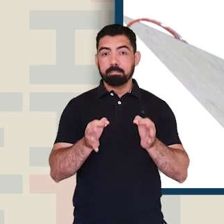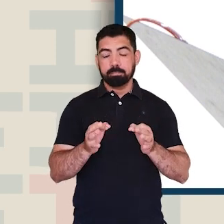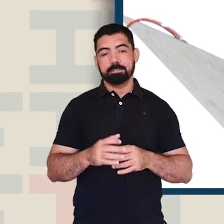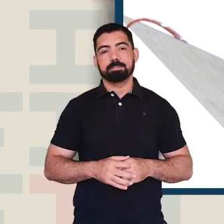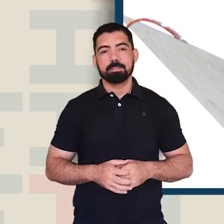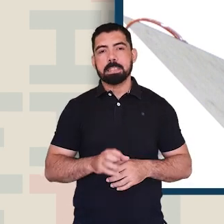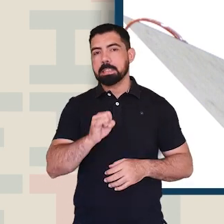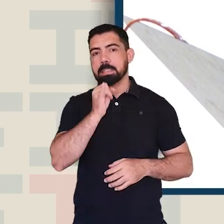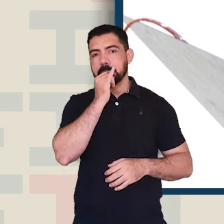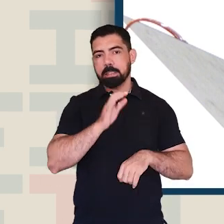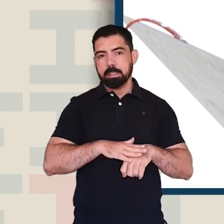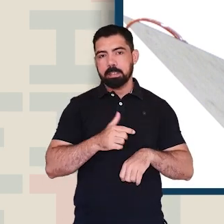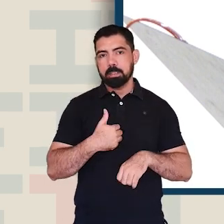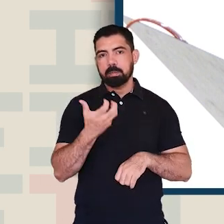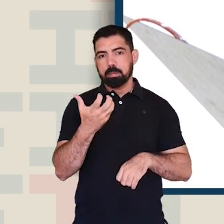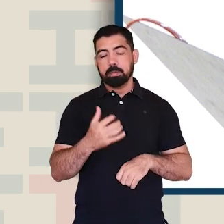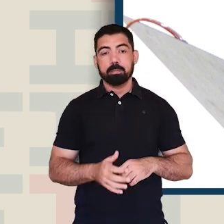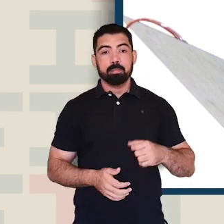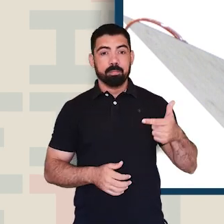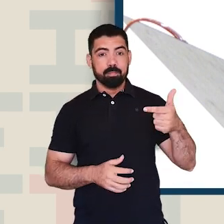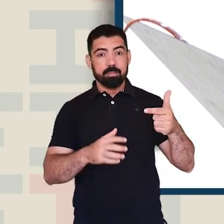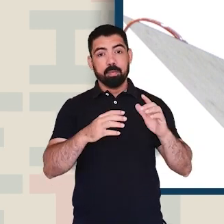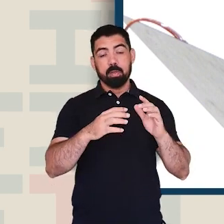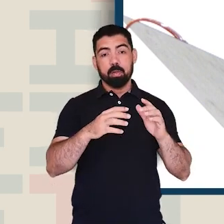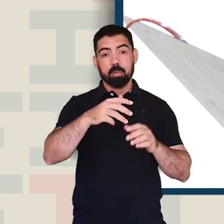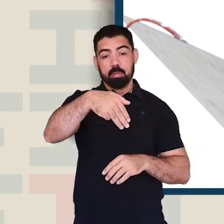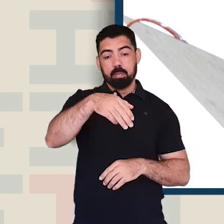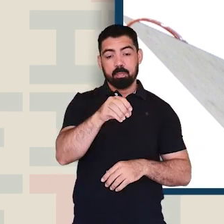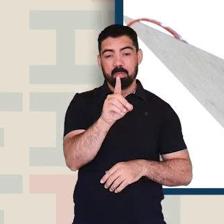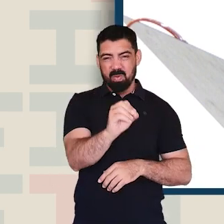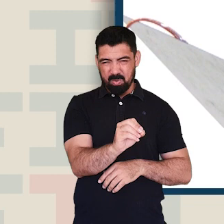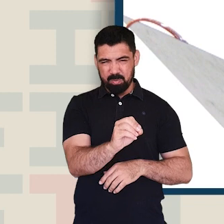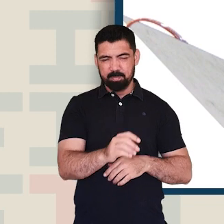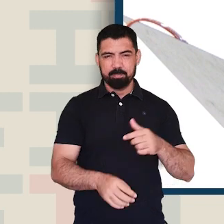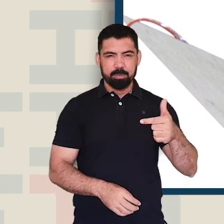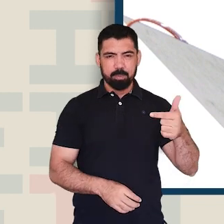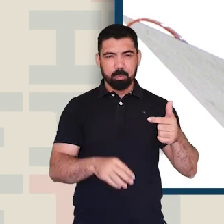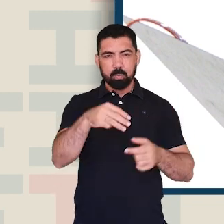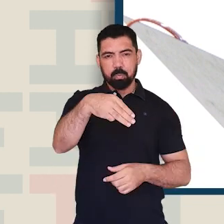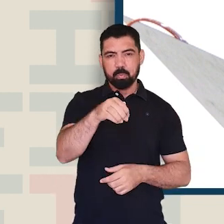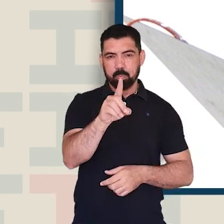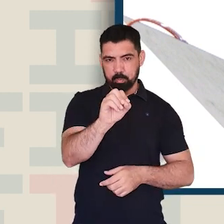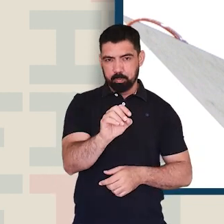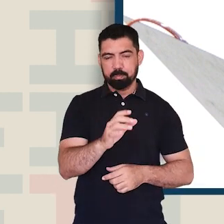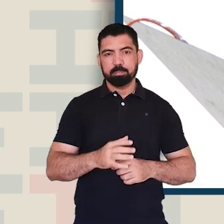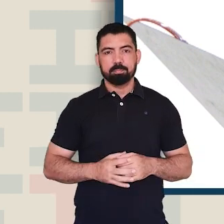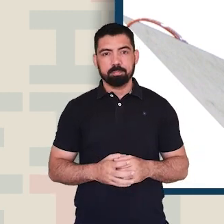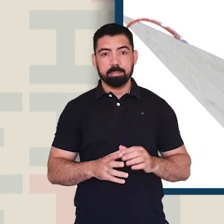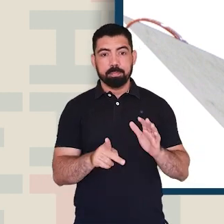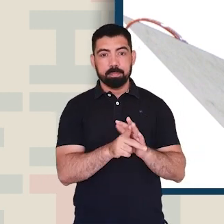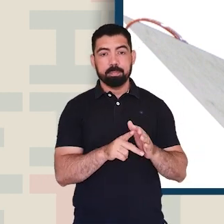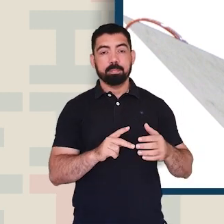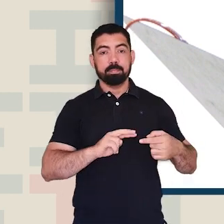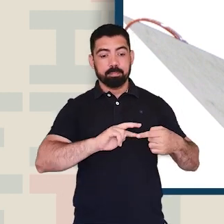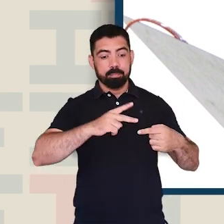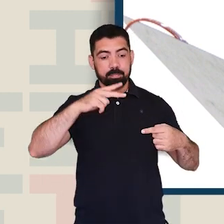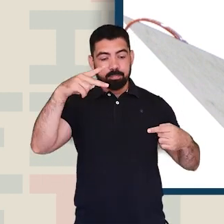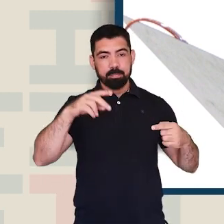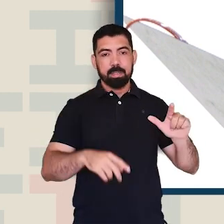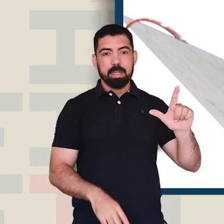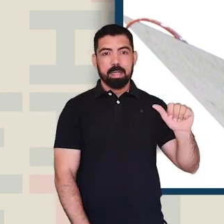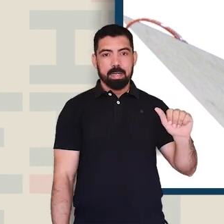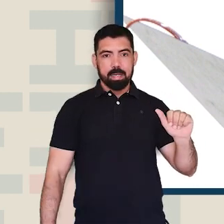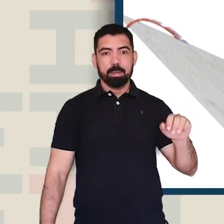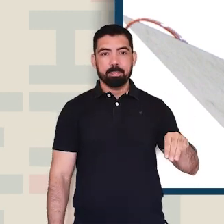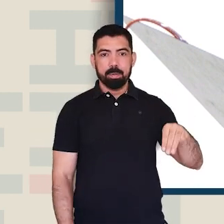certo? Se eu quero tocar o segundo modo, né? Se eu quero tocar o segundo modo da escala de